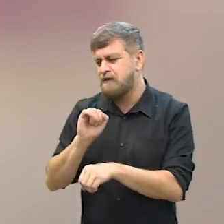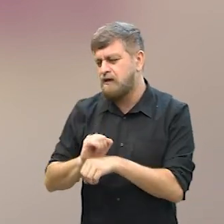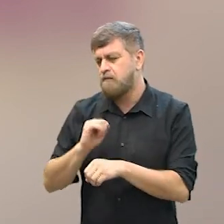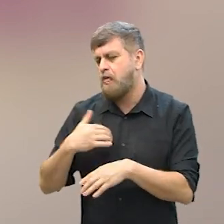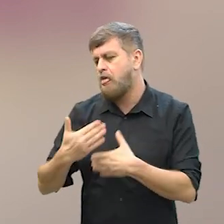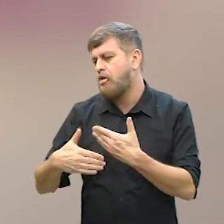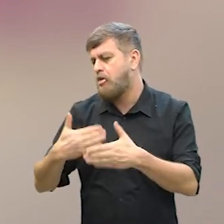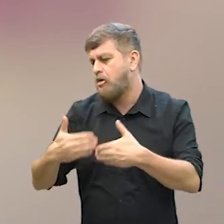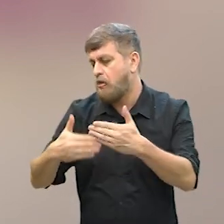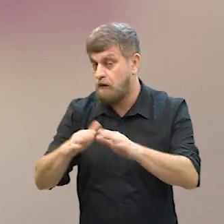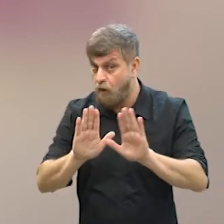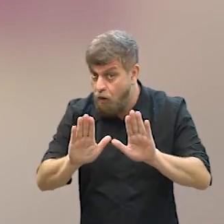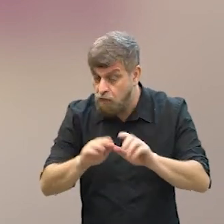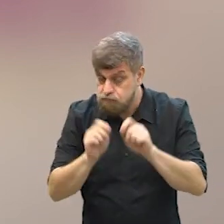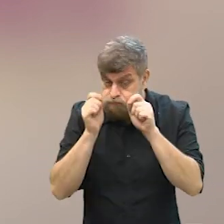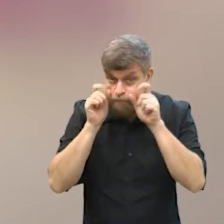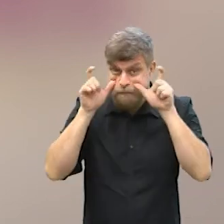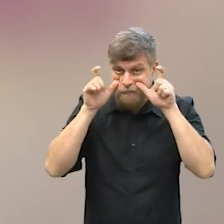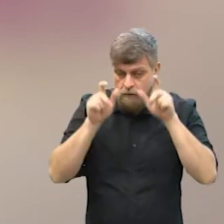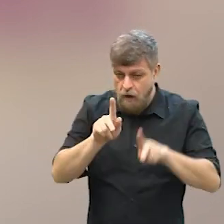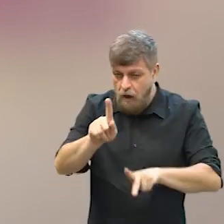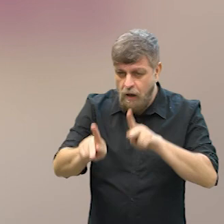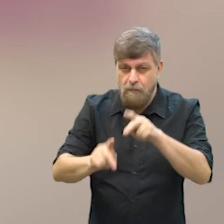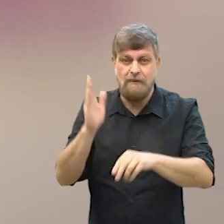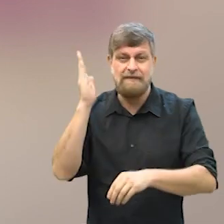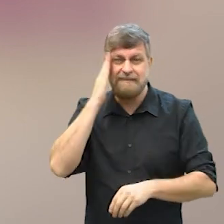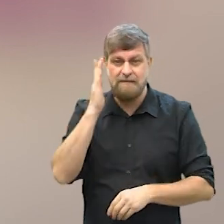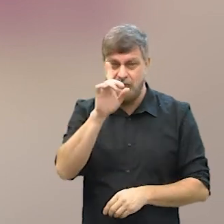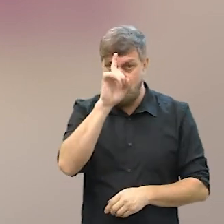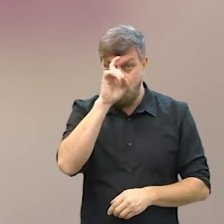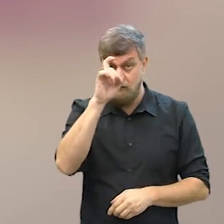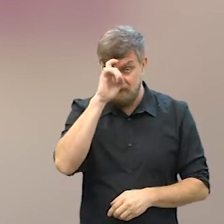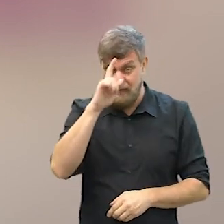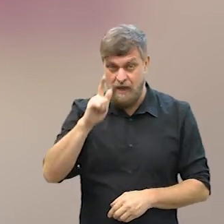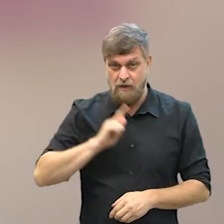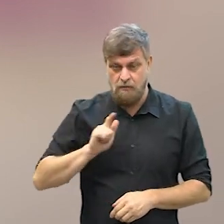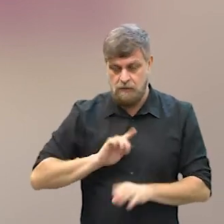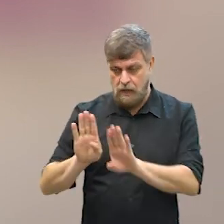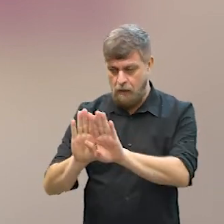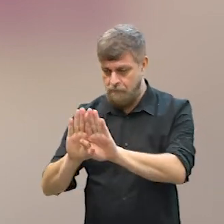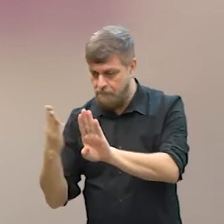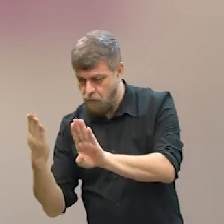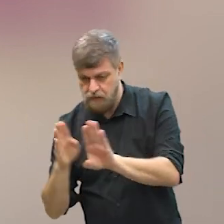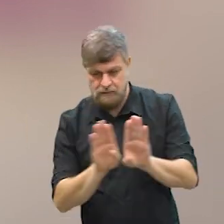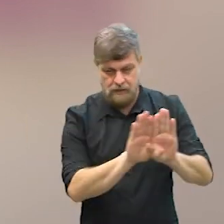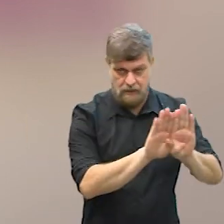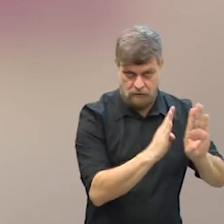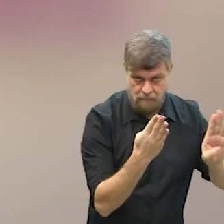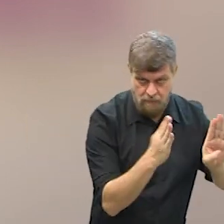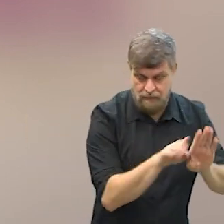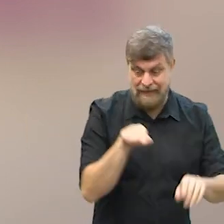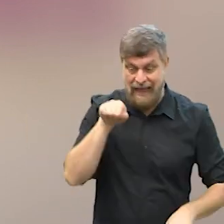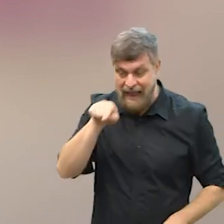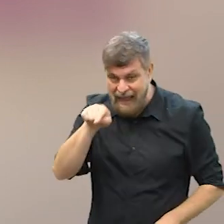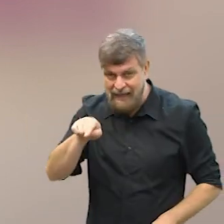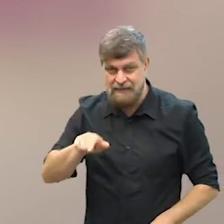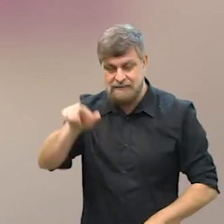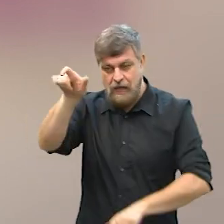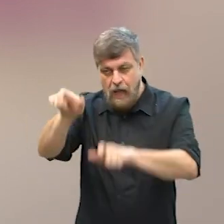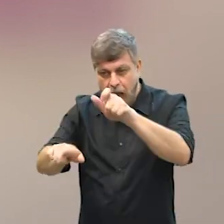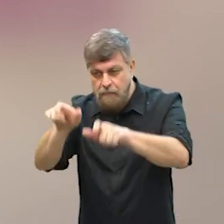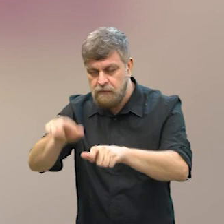atendimentos. É importante que a população saiba que a maioria dos hospitais tem duas portas atualmente. Uma porta